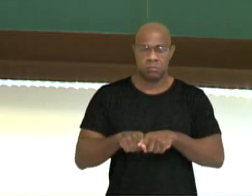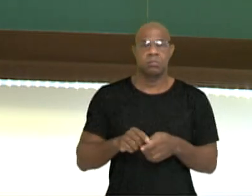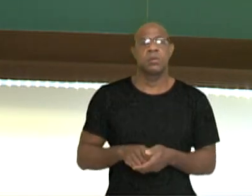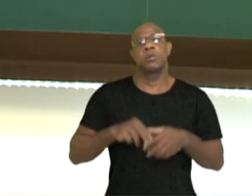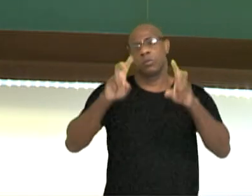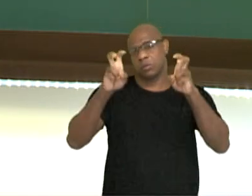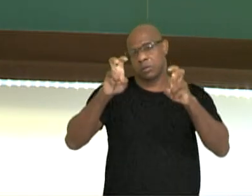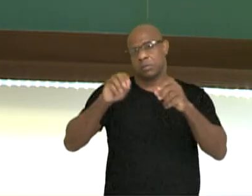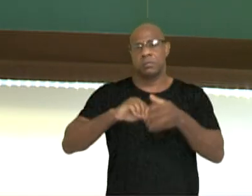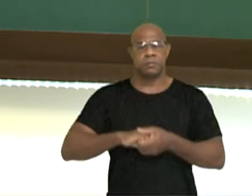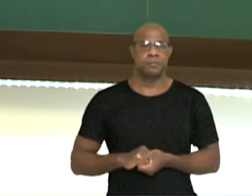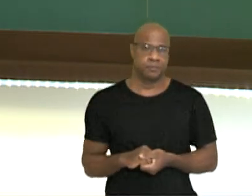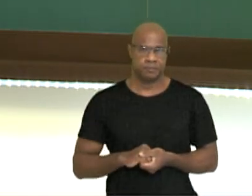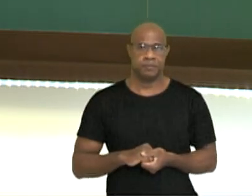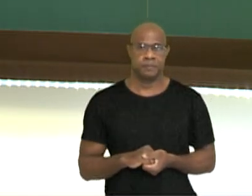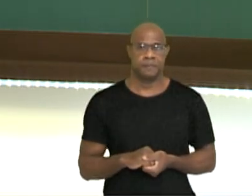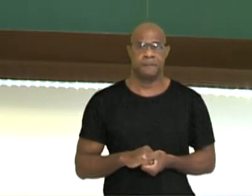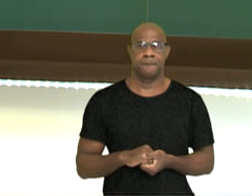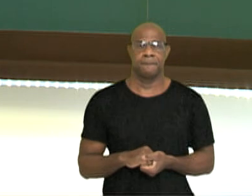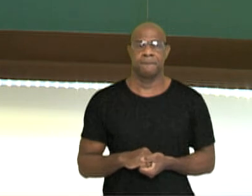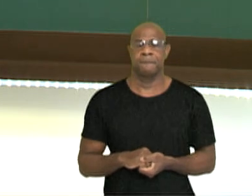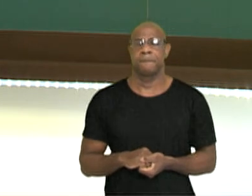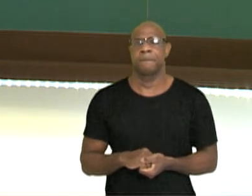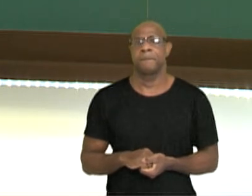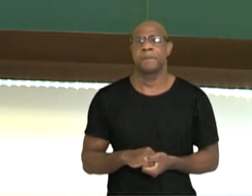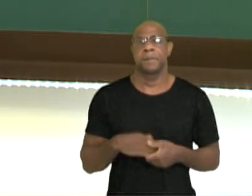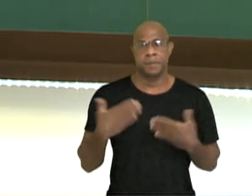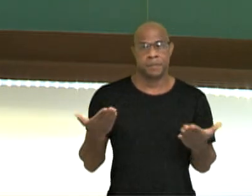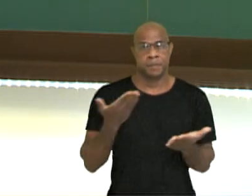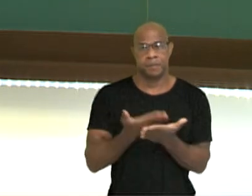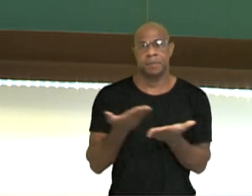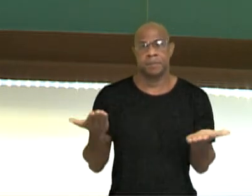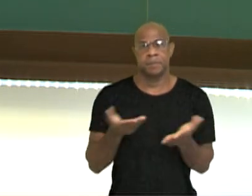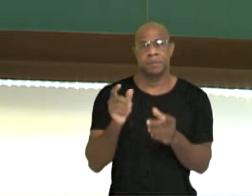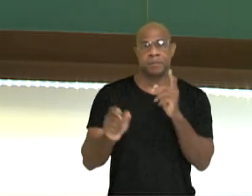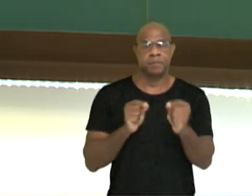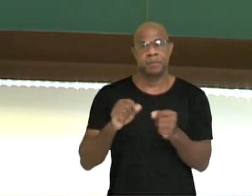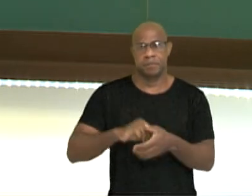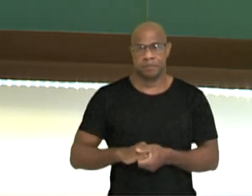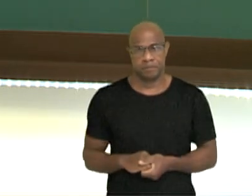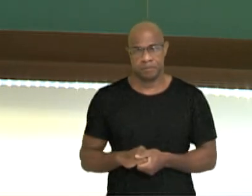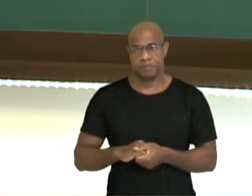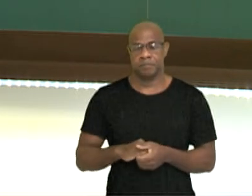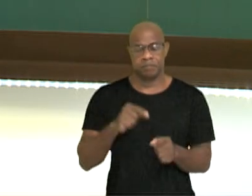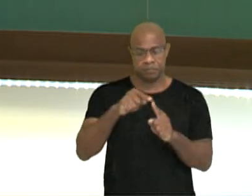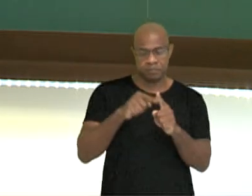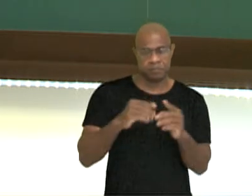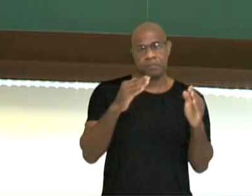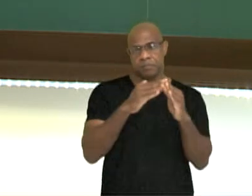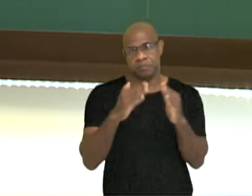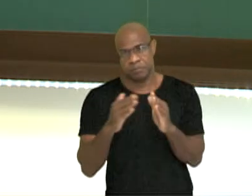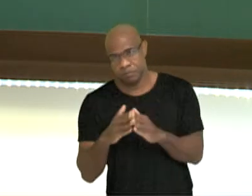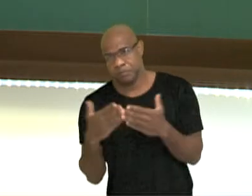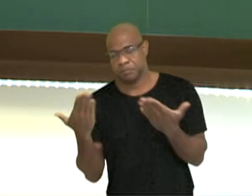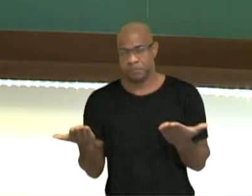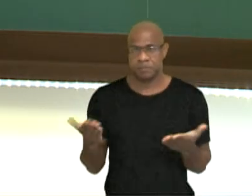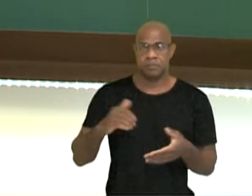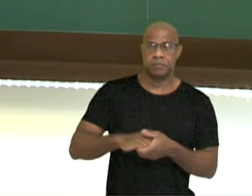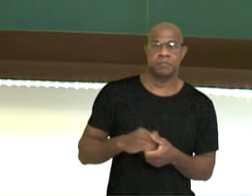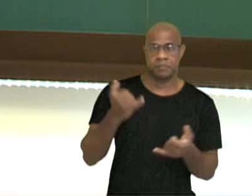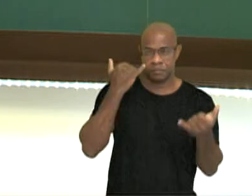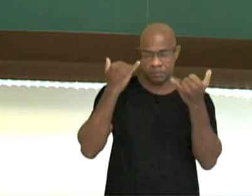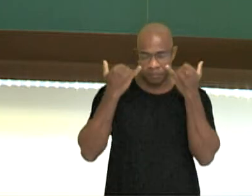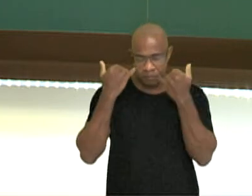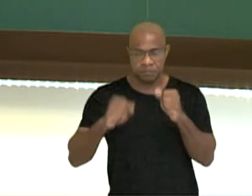sobre o assunto, ok? Então, nessa aula hoje nós falamos sobre tipos de moradia, falamos sobre